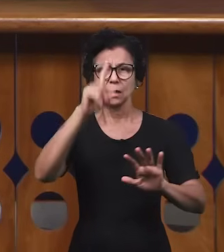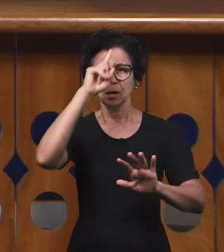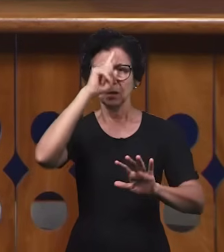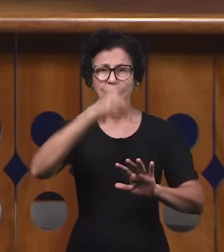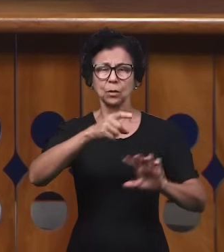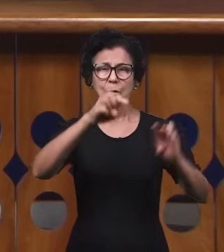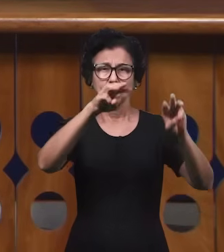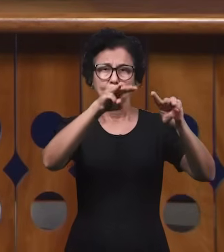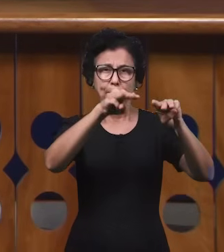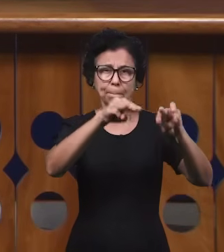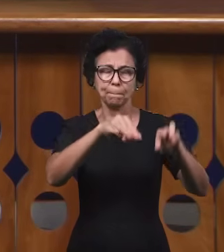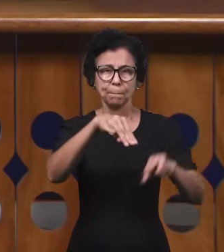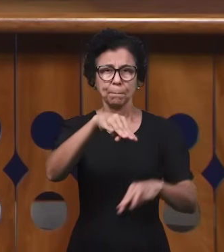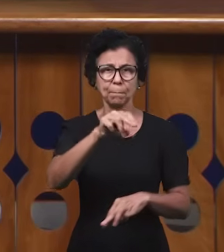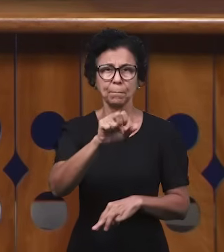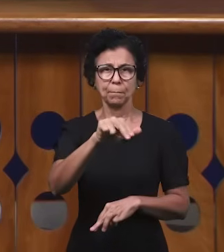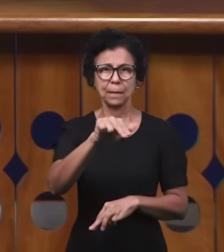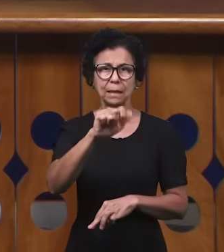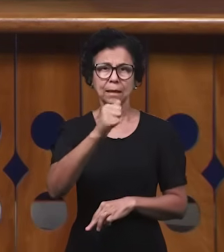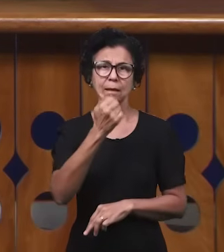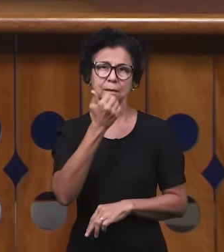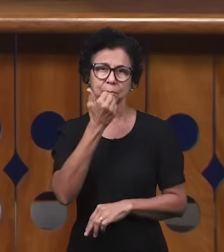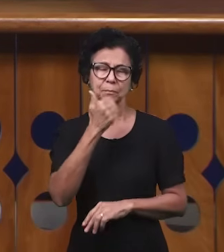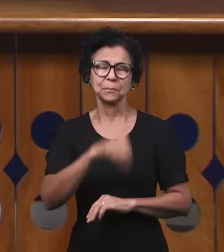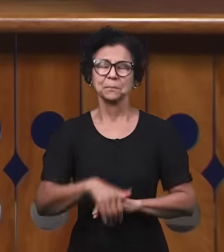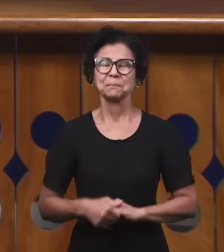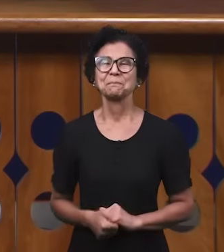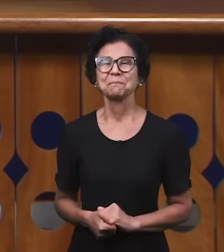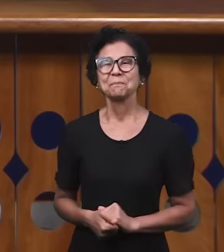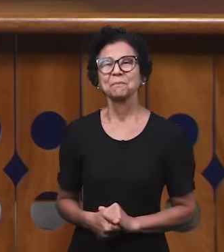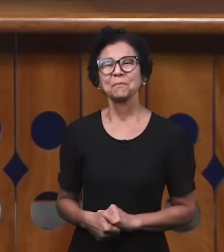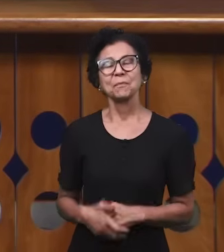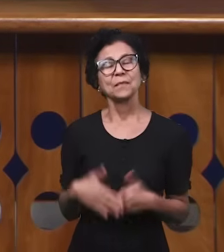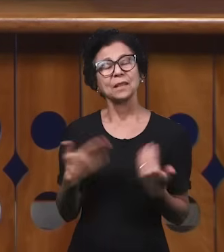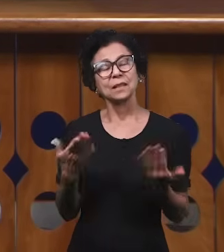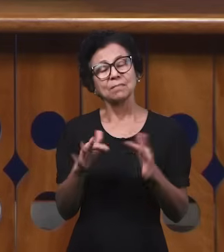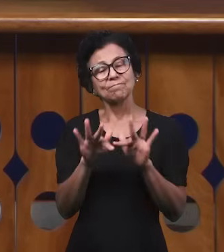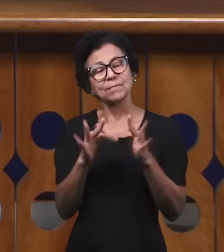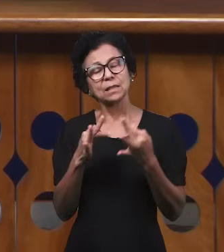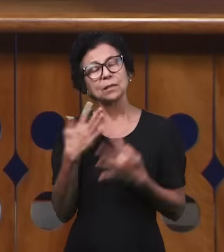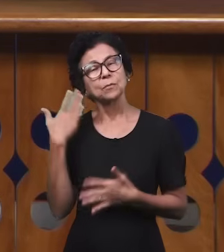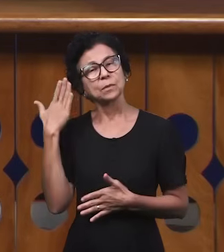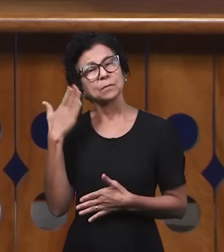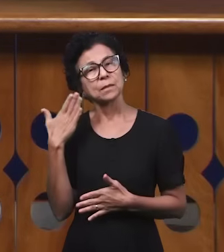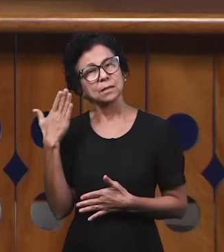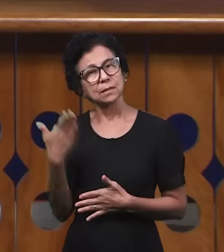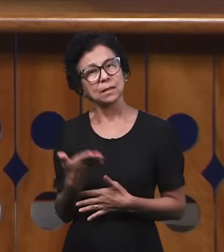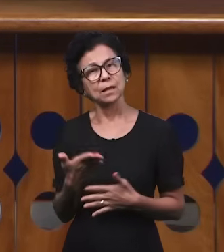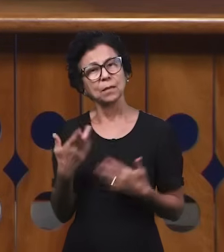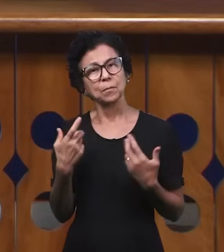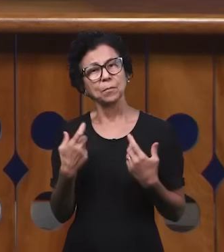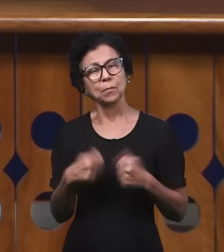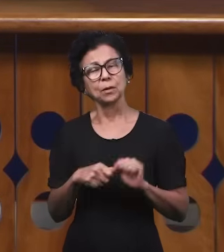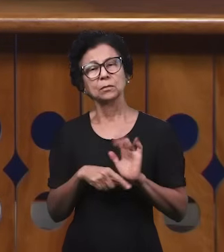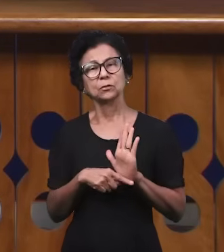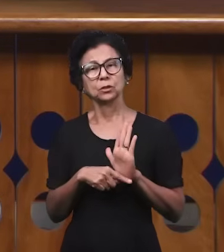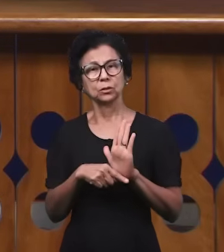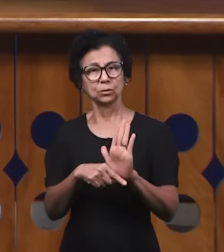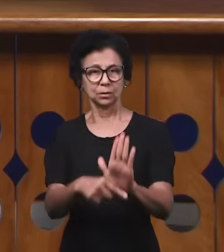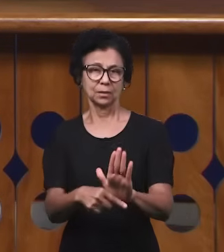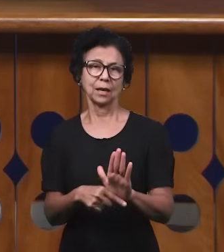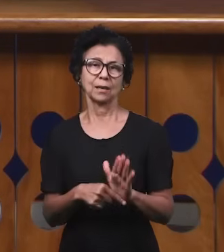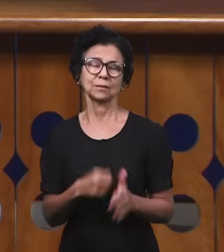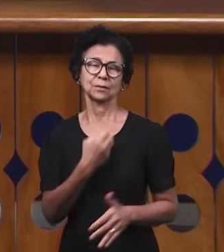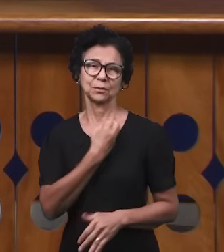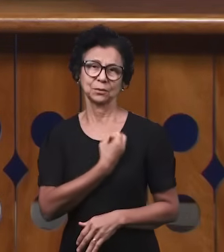coisas. Que esta pequena palavra seja um instrumento nas mãos de Deus para a